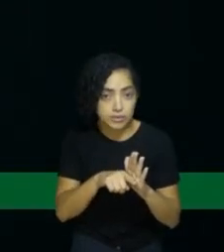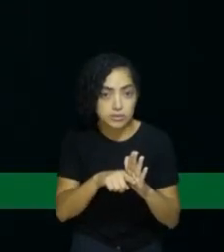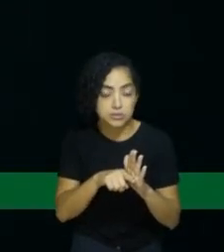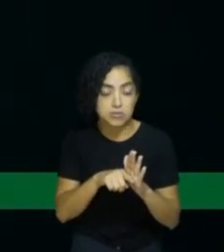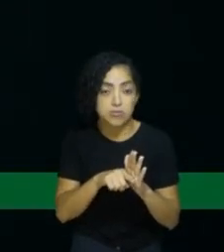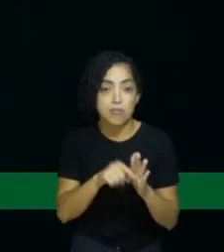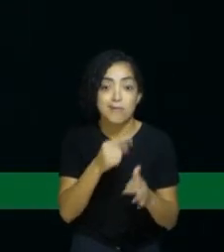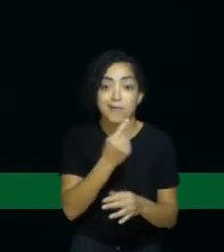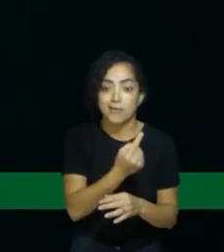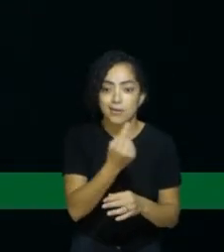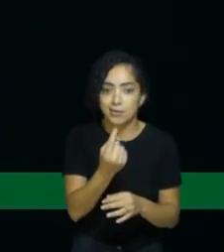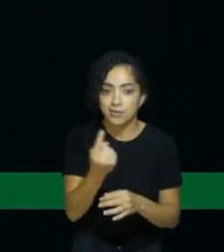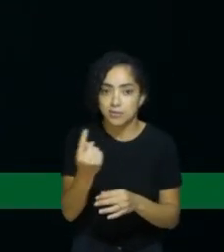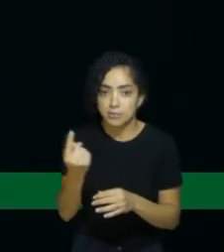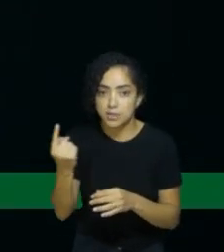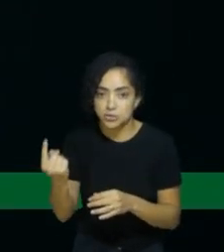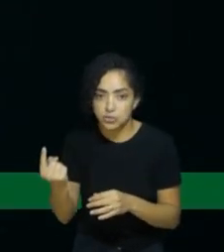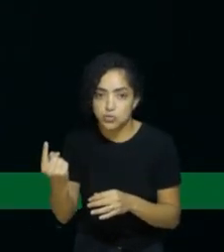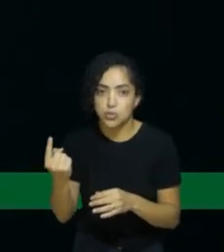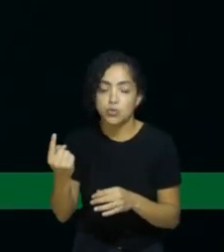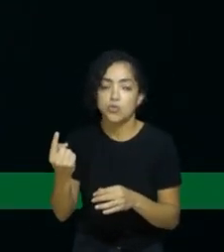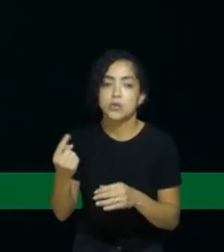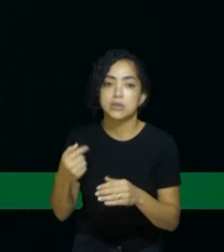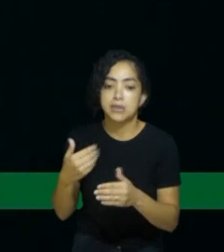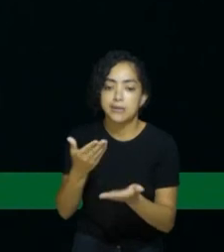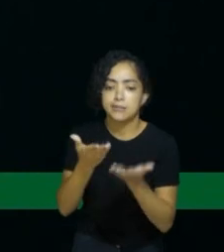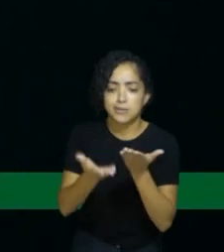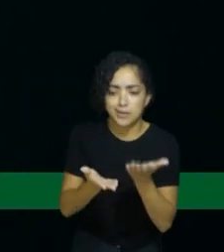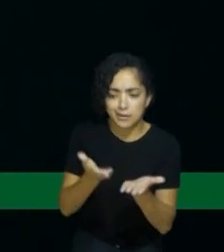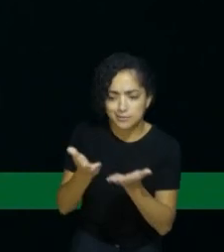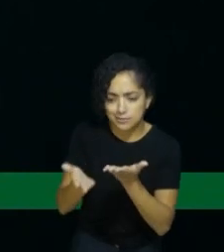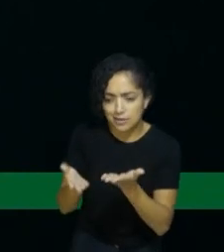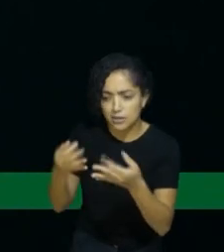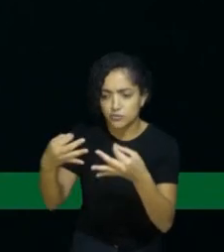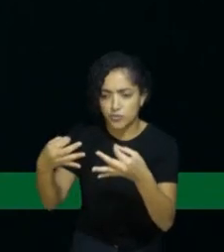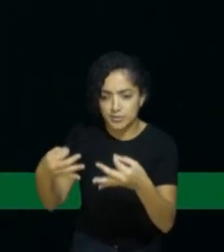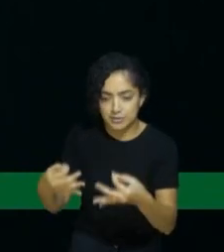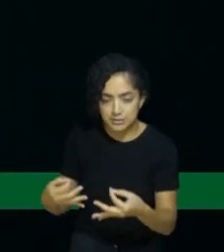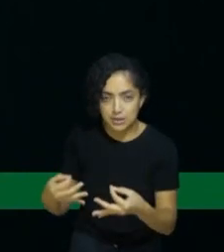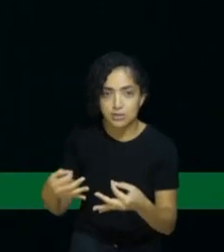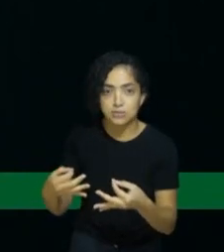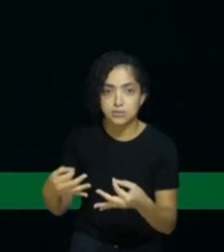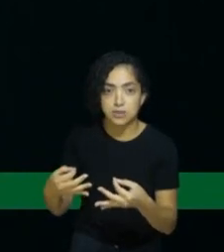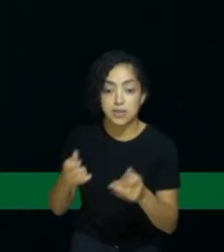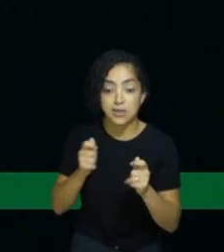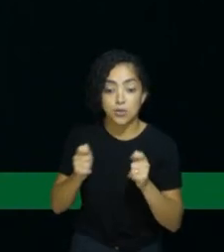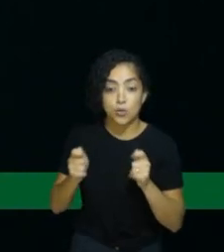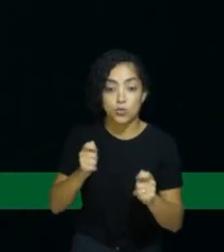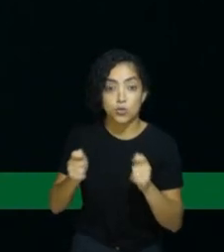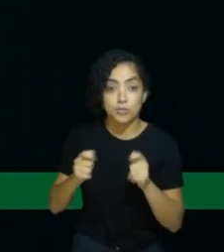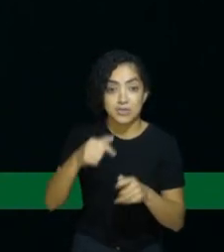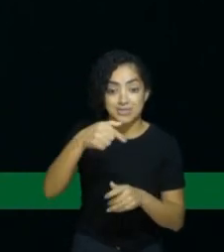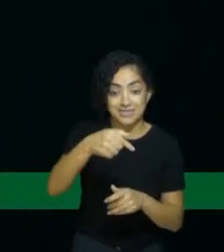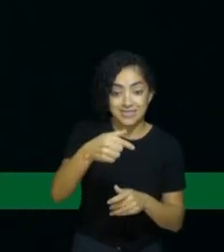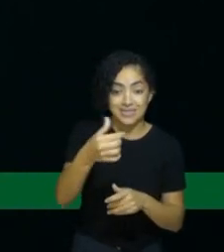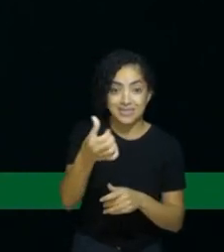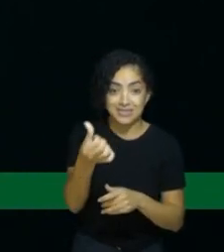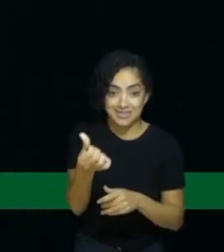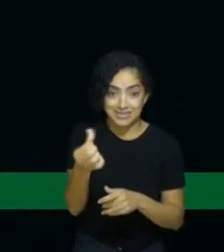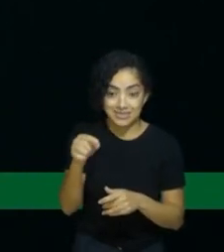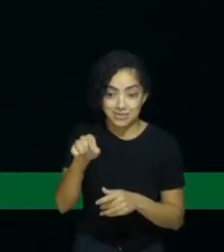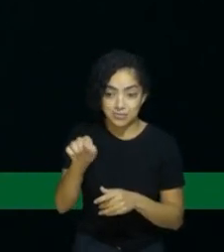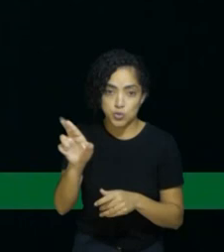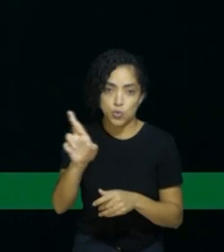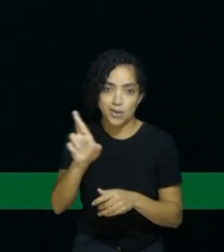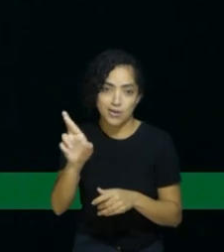pessoa que a gente consegue postergar e tratar adequadamente a gente consegue economizar R 76.000 por ano